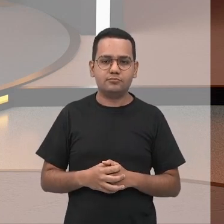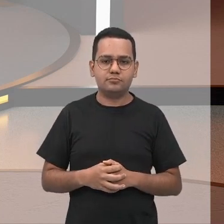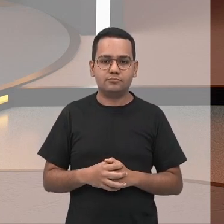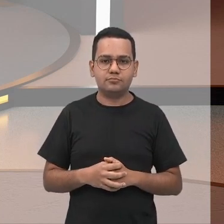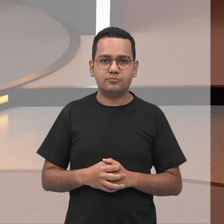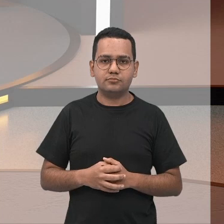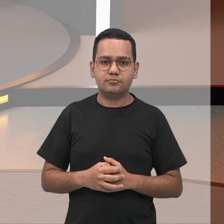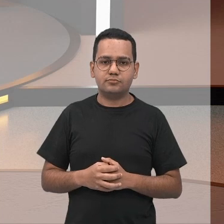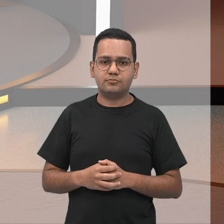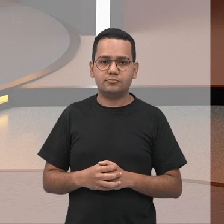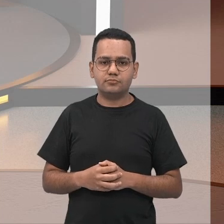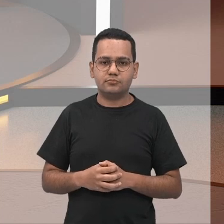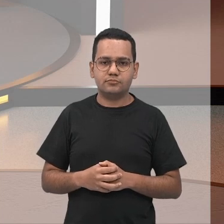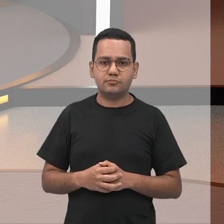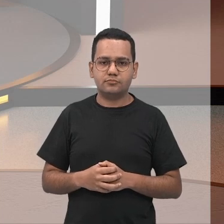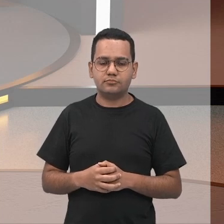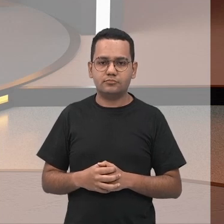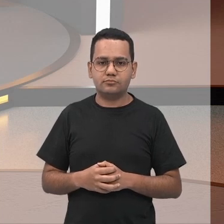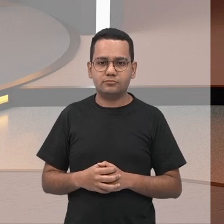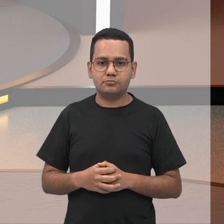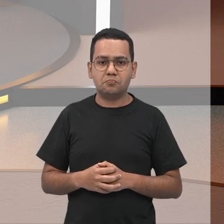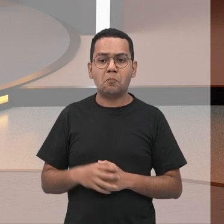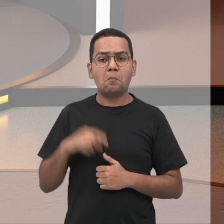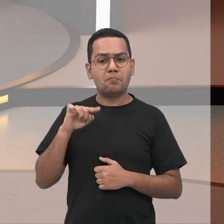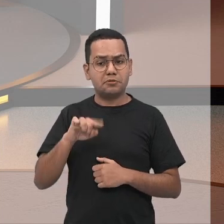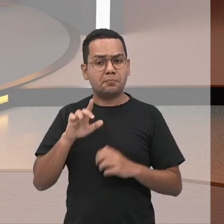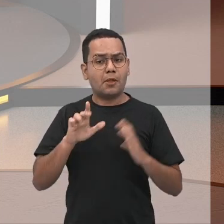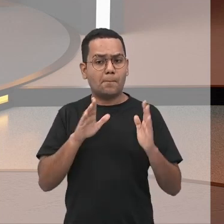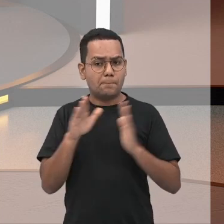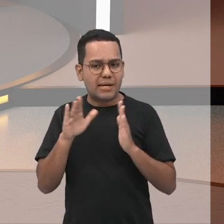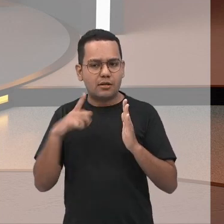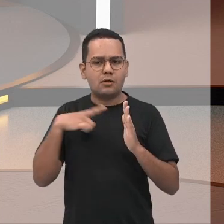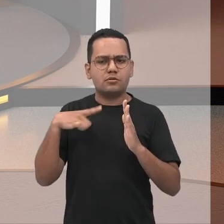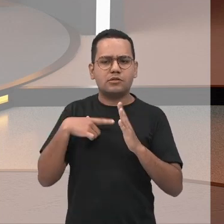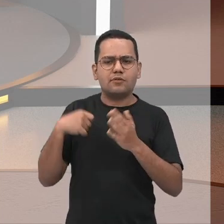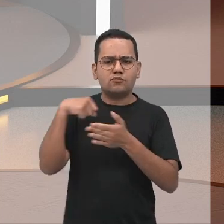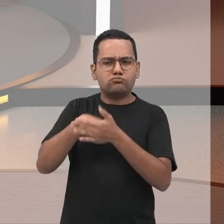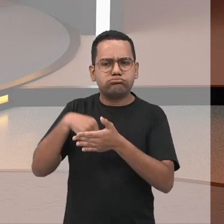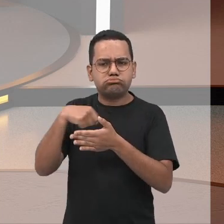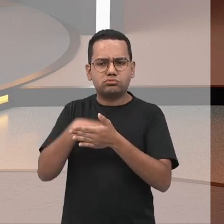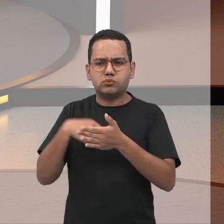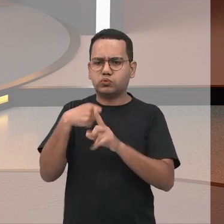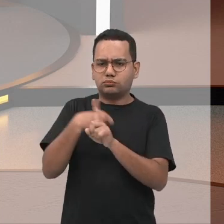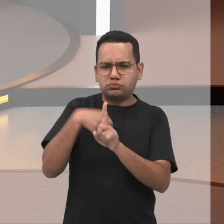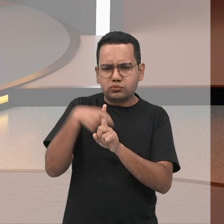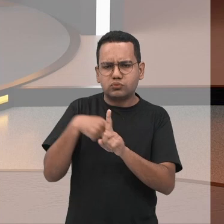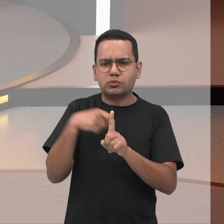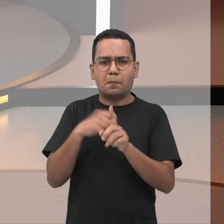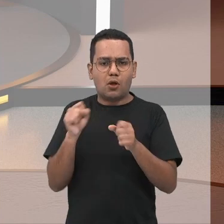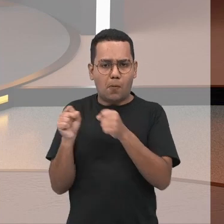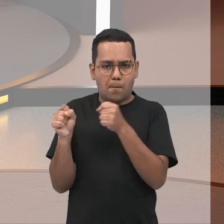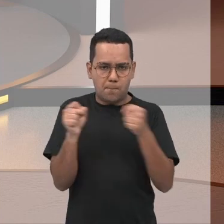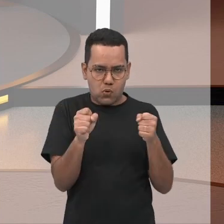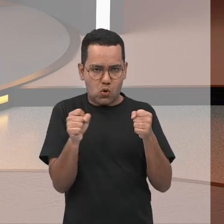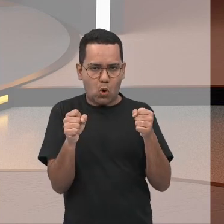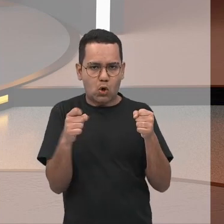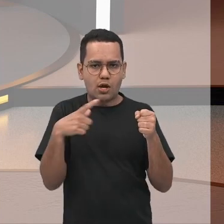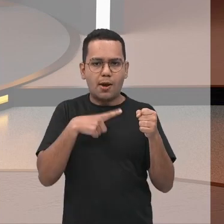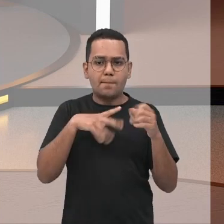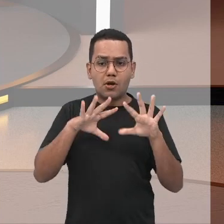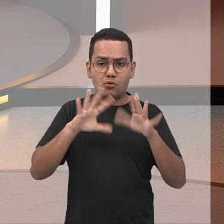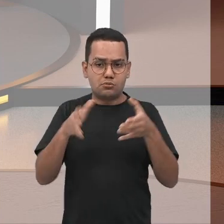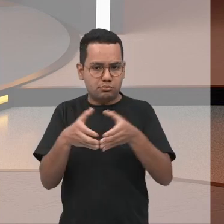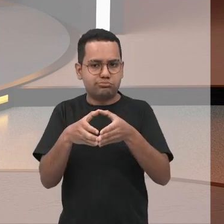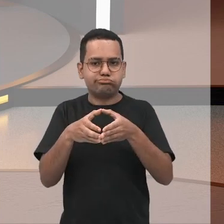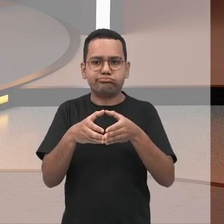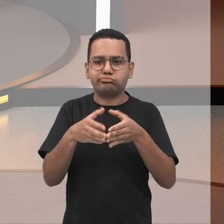mas foi um período de lutas pelo poder entre membros da classe dominante e de rebeliões